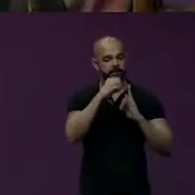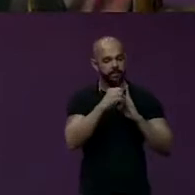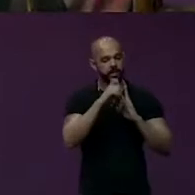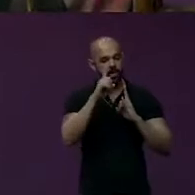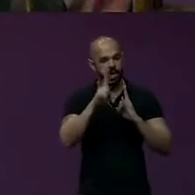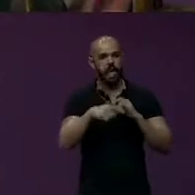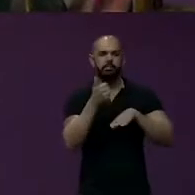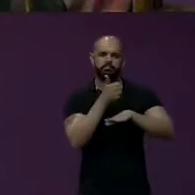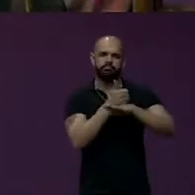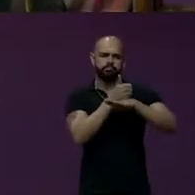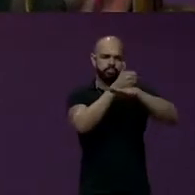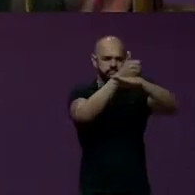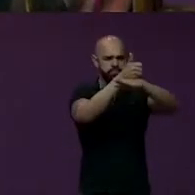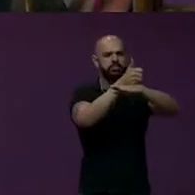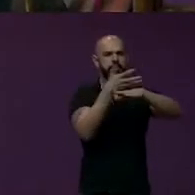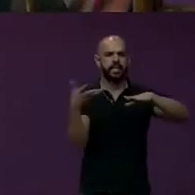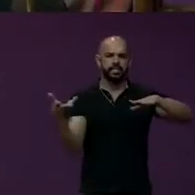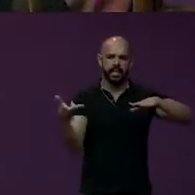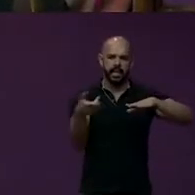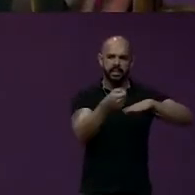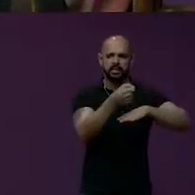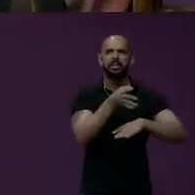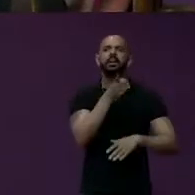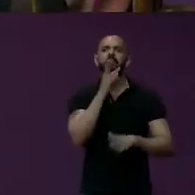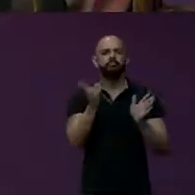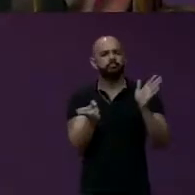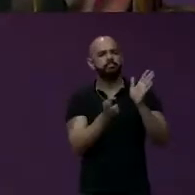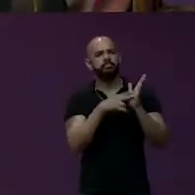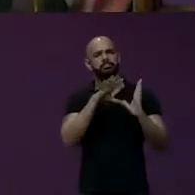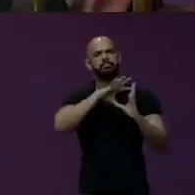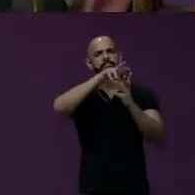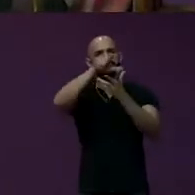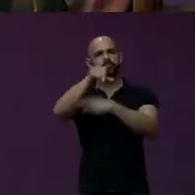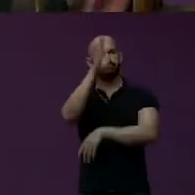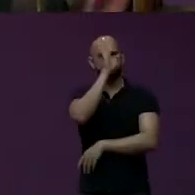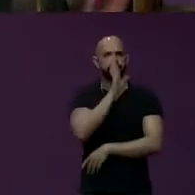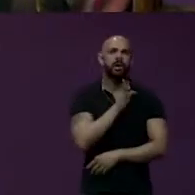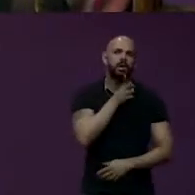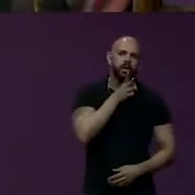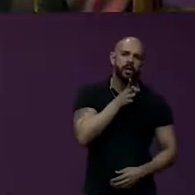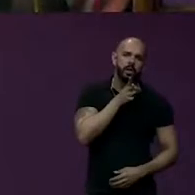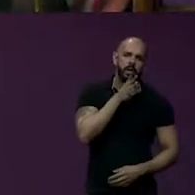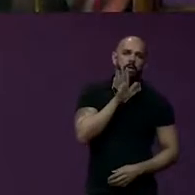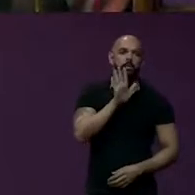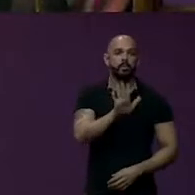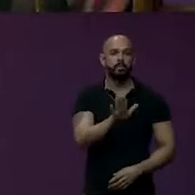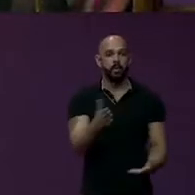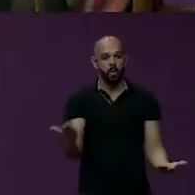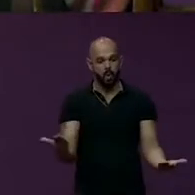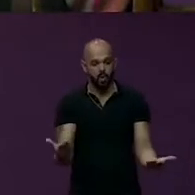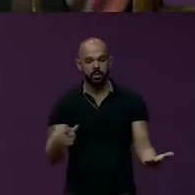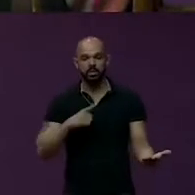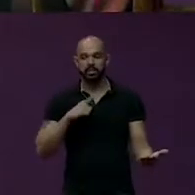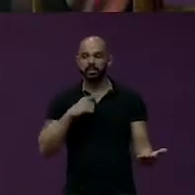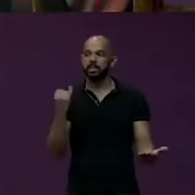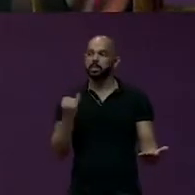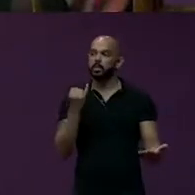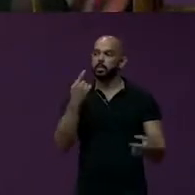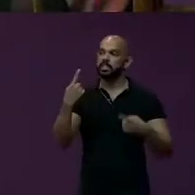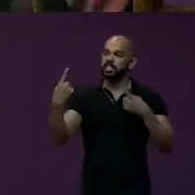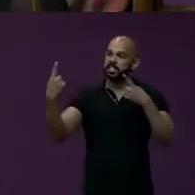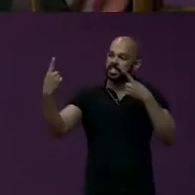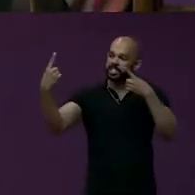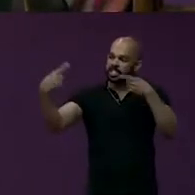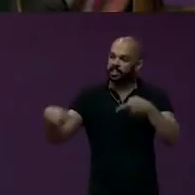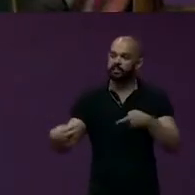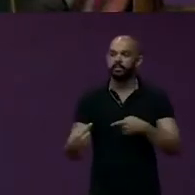instituição de excelência, isso é reconhecido nacional e internacionalmente, mas nós temos hoje importantes